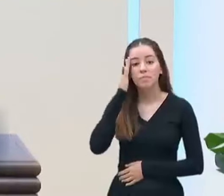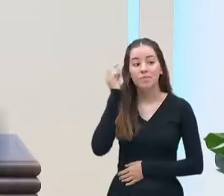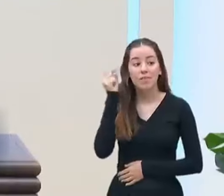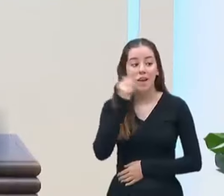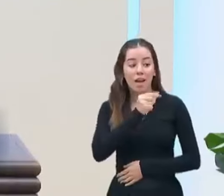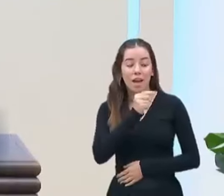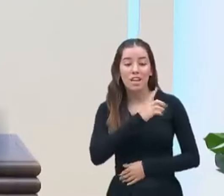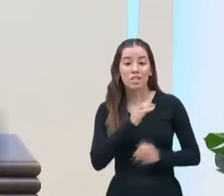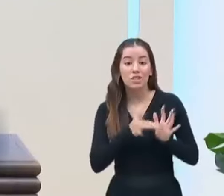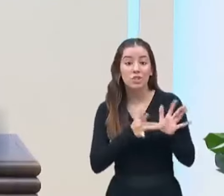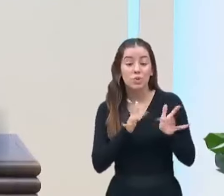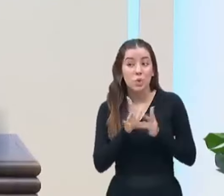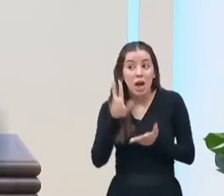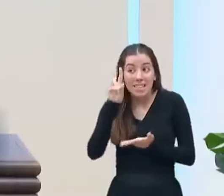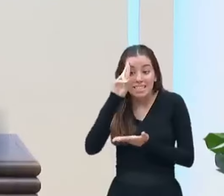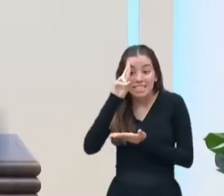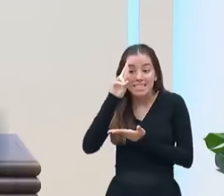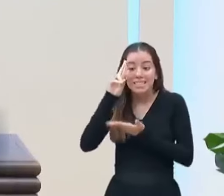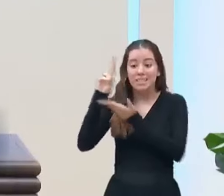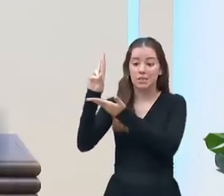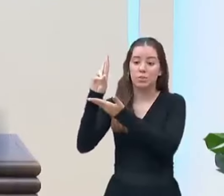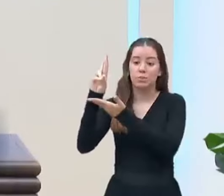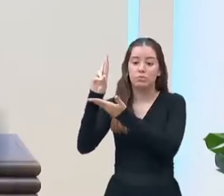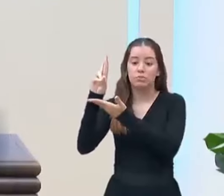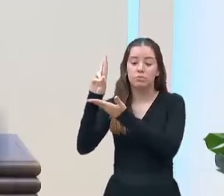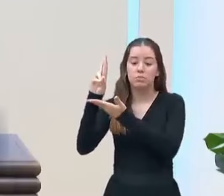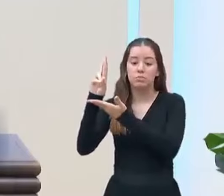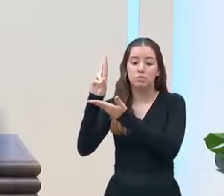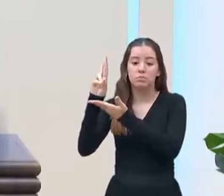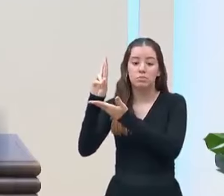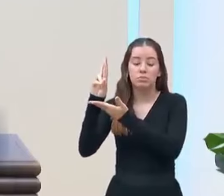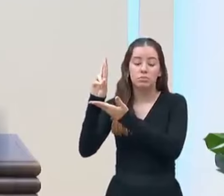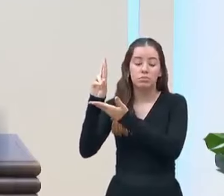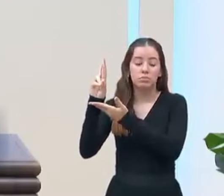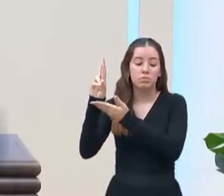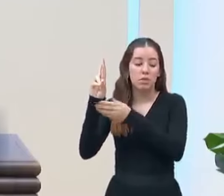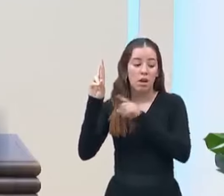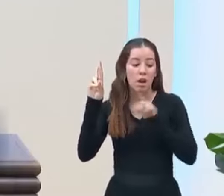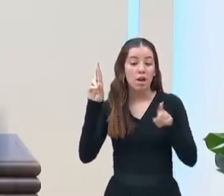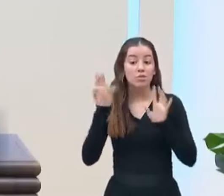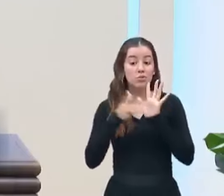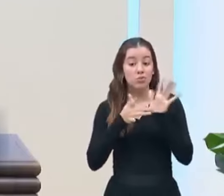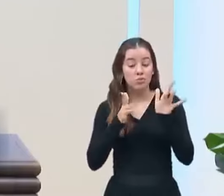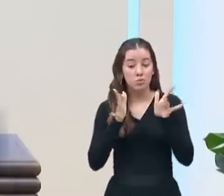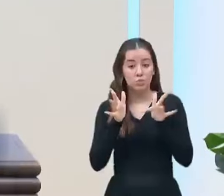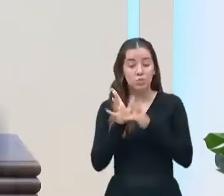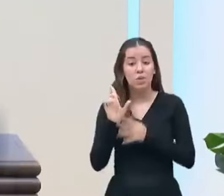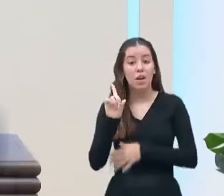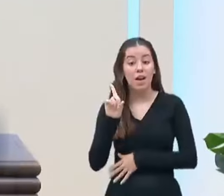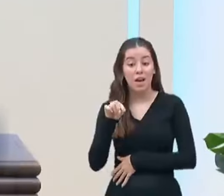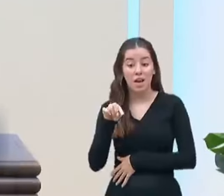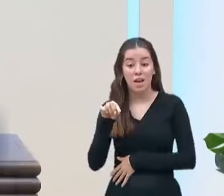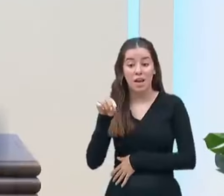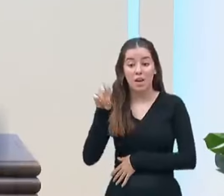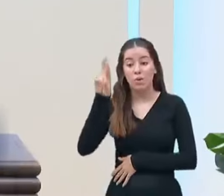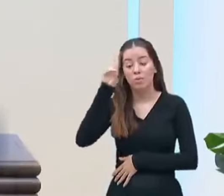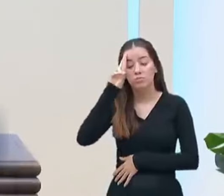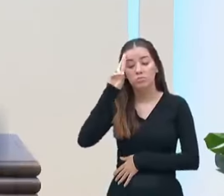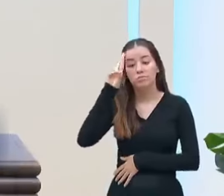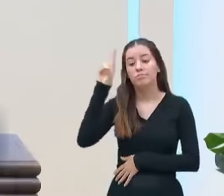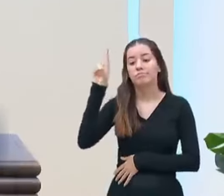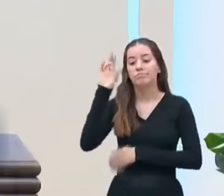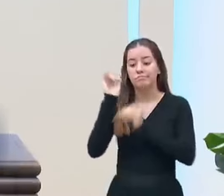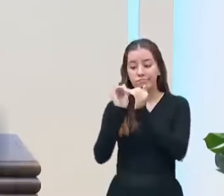Senhor, Senhor, apontou para o seu senhorio, evocou o seu senhorio, a